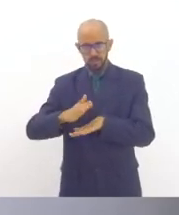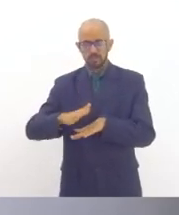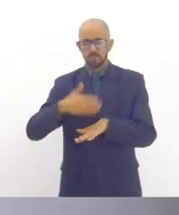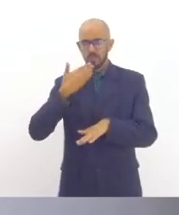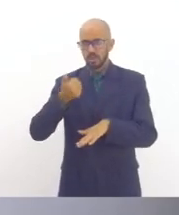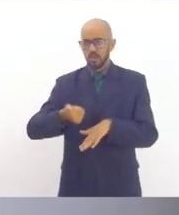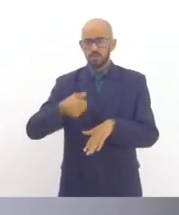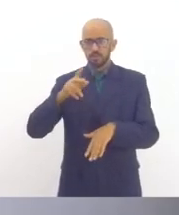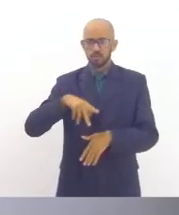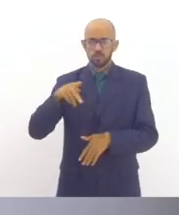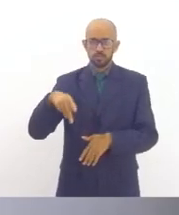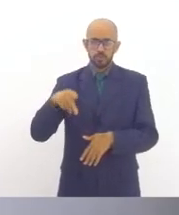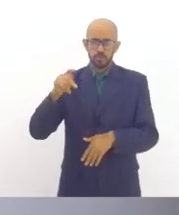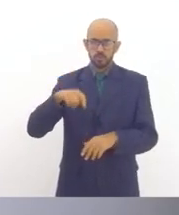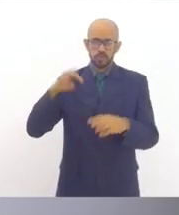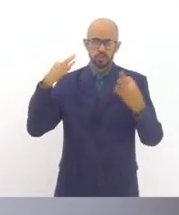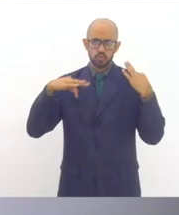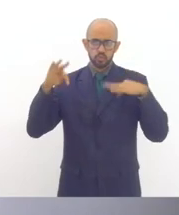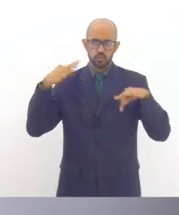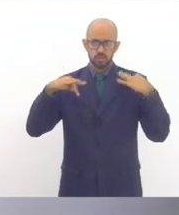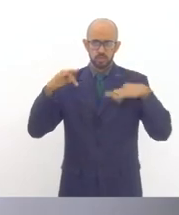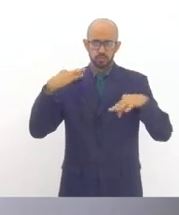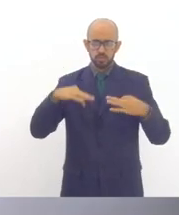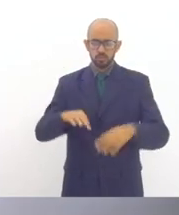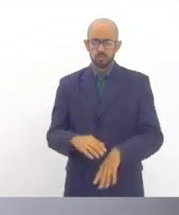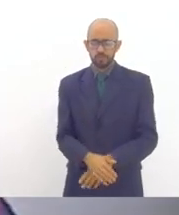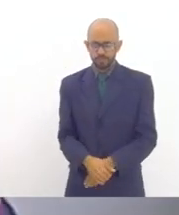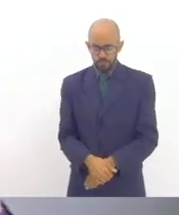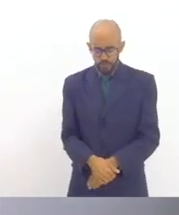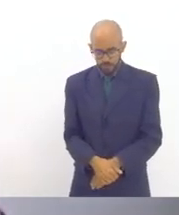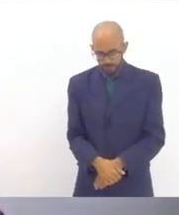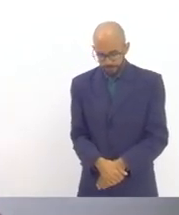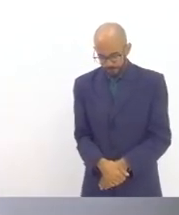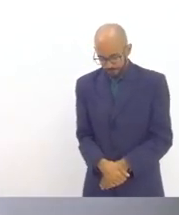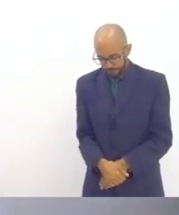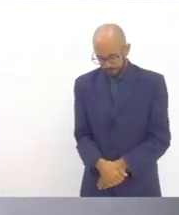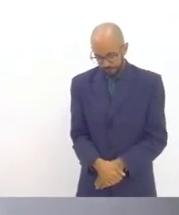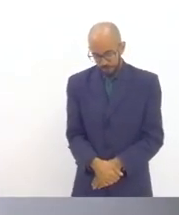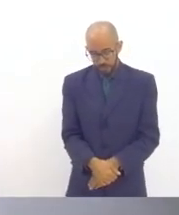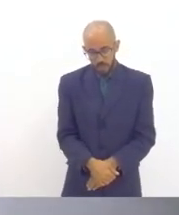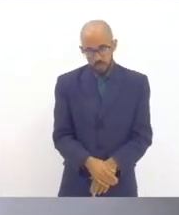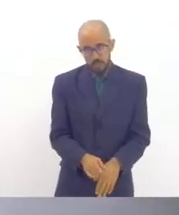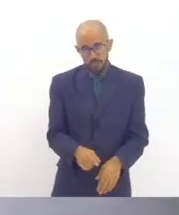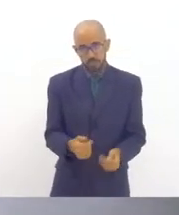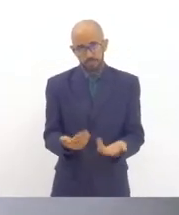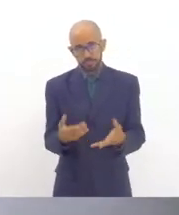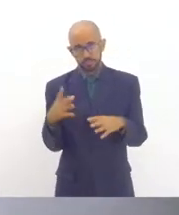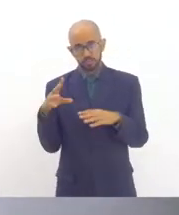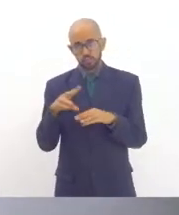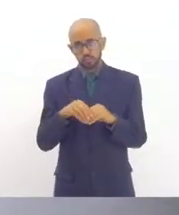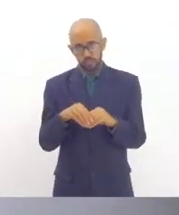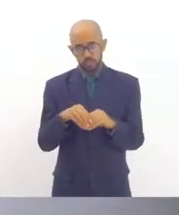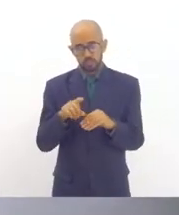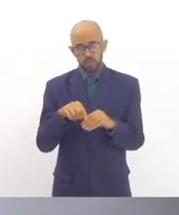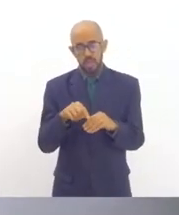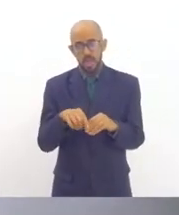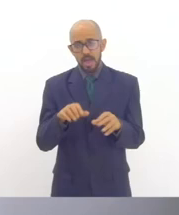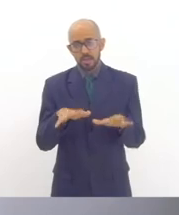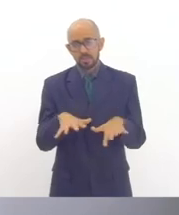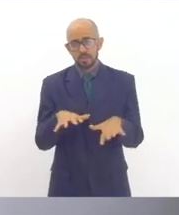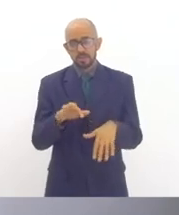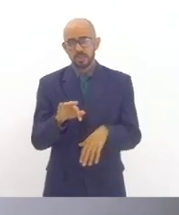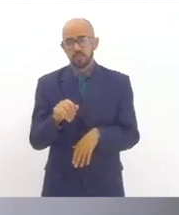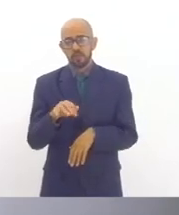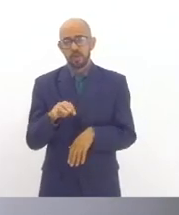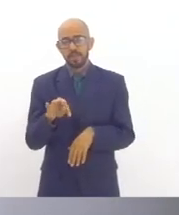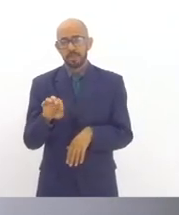dos professores na área de turismo. Tá? Então, resumindo, é isso que a FITEC